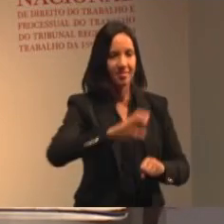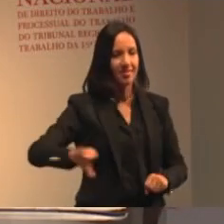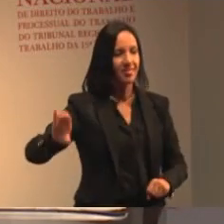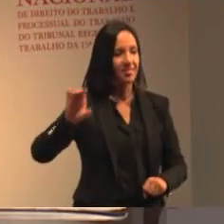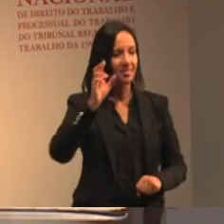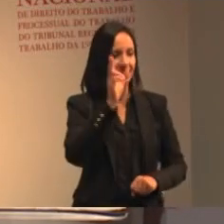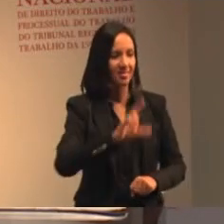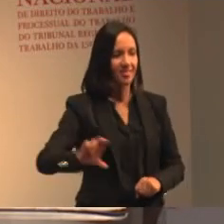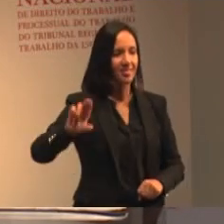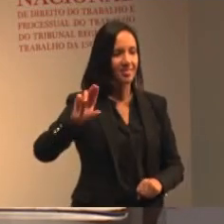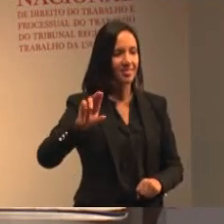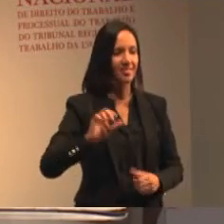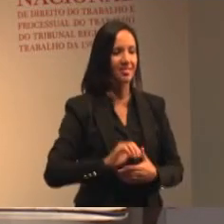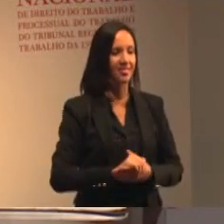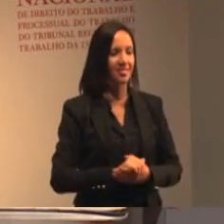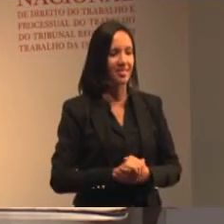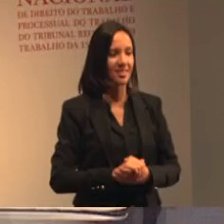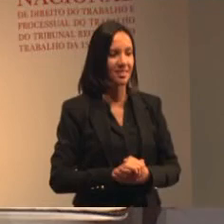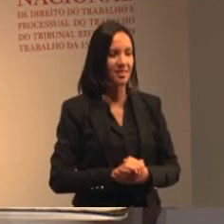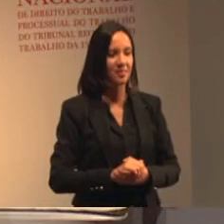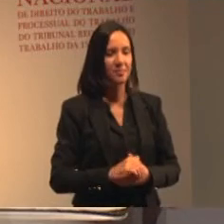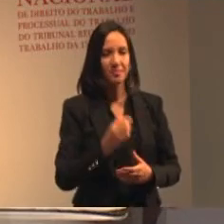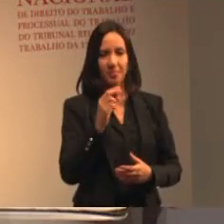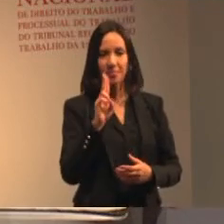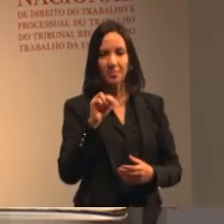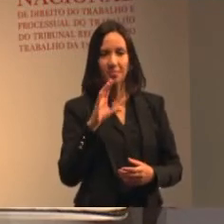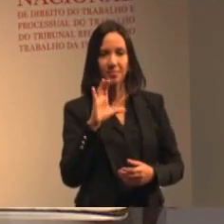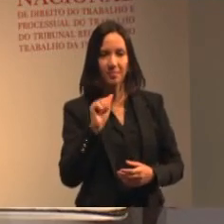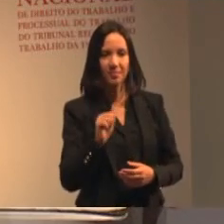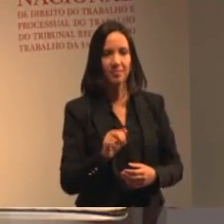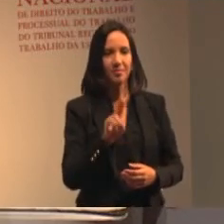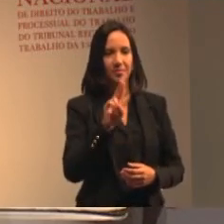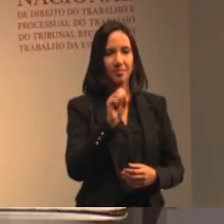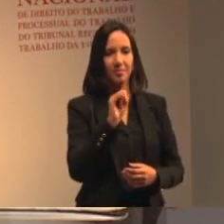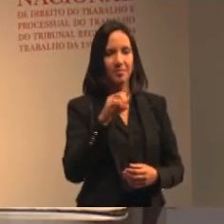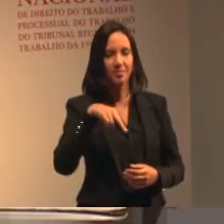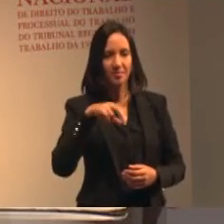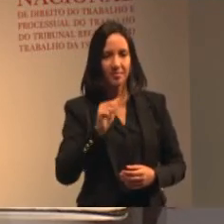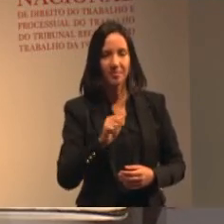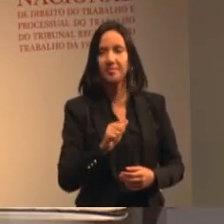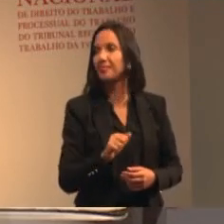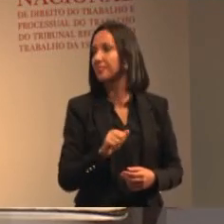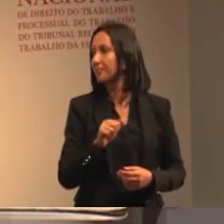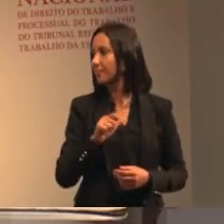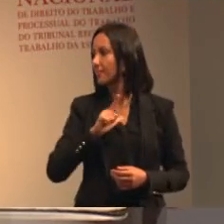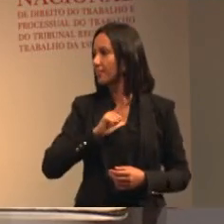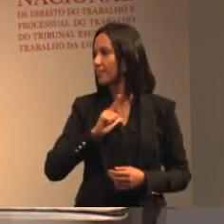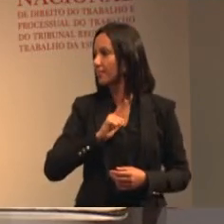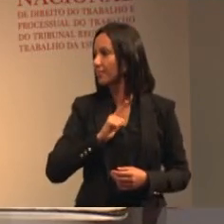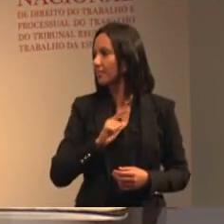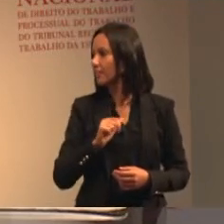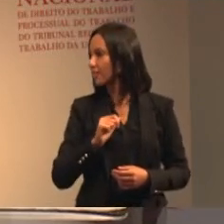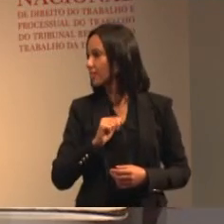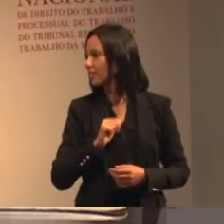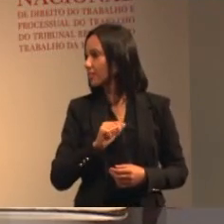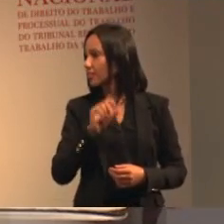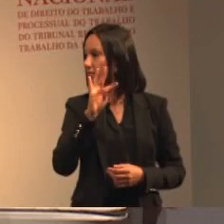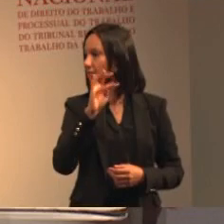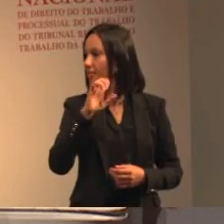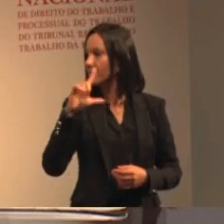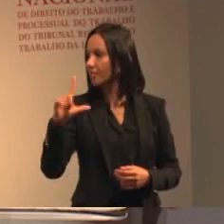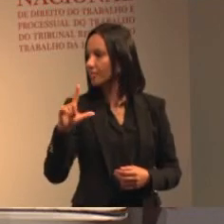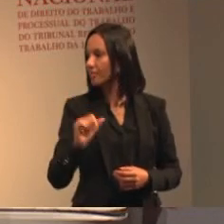Cocred, Copercana, Única, Usina Bela Vista, Usina Bazan, Telefônica